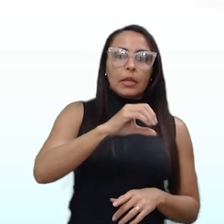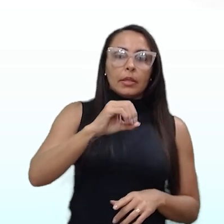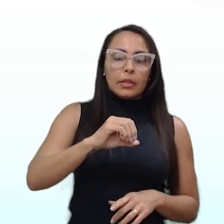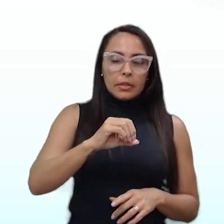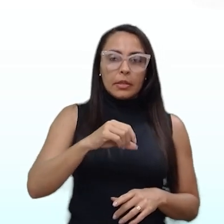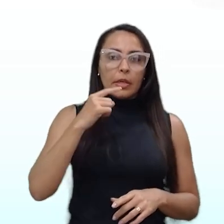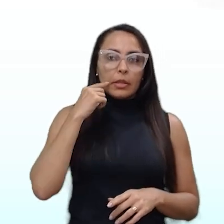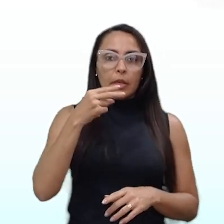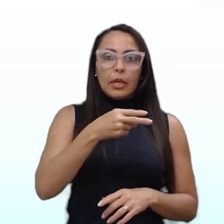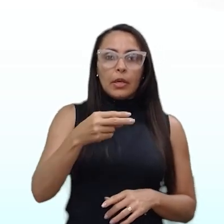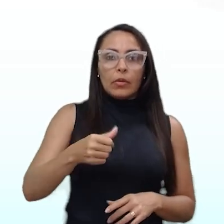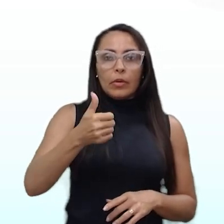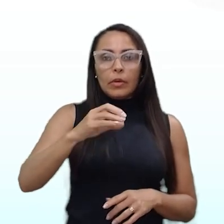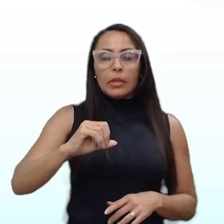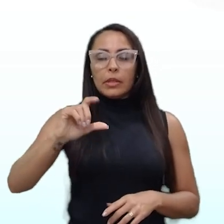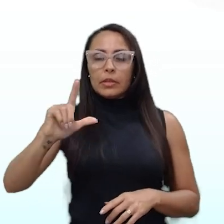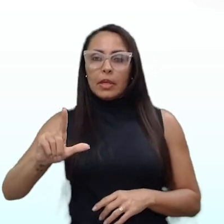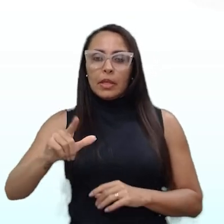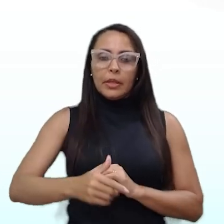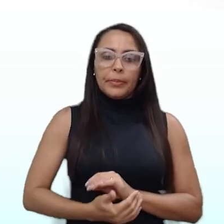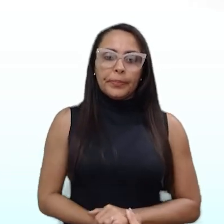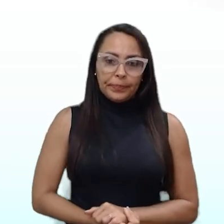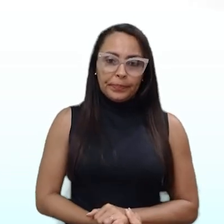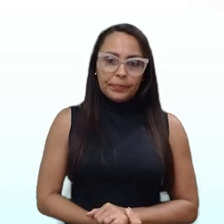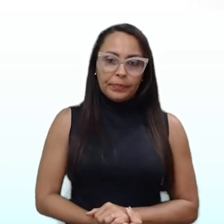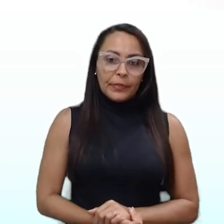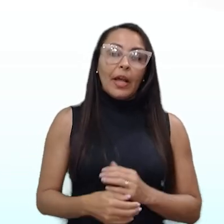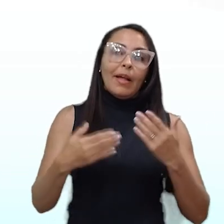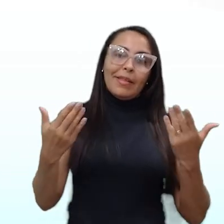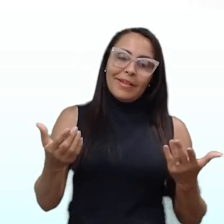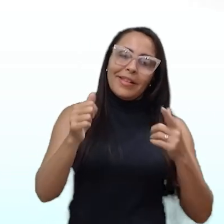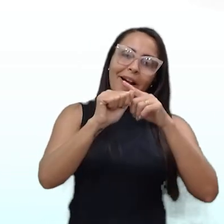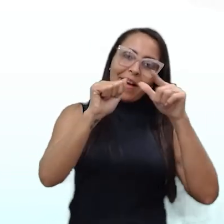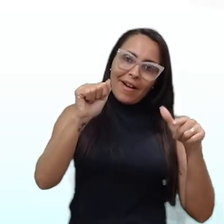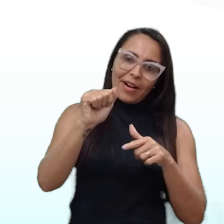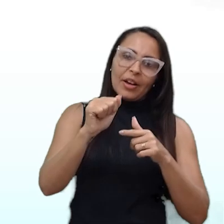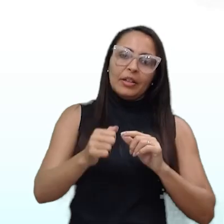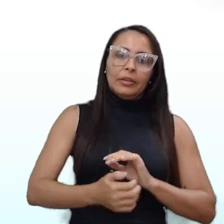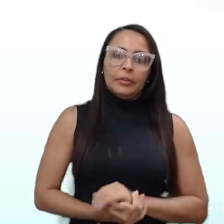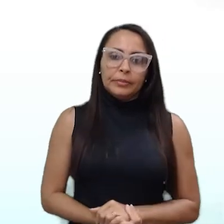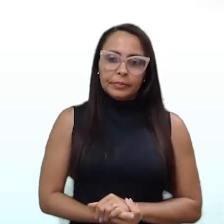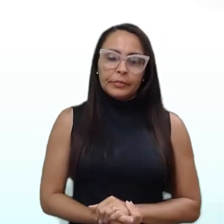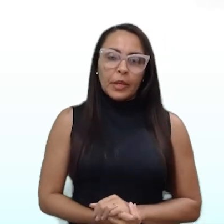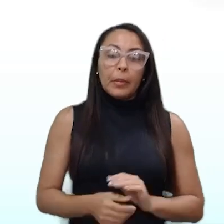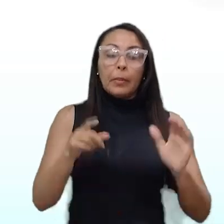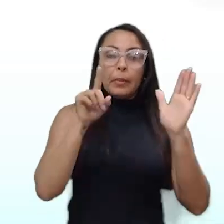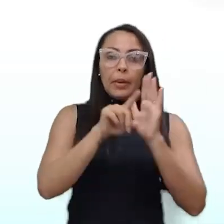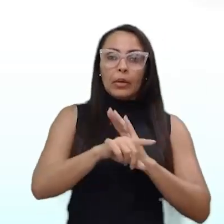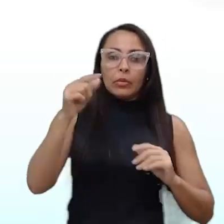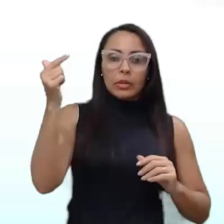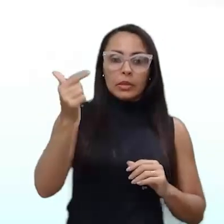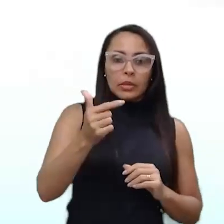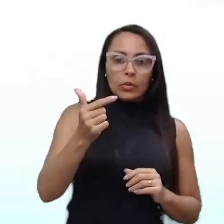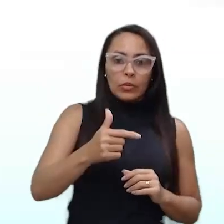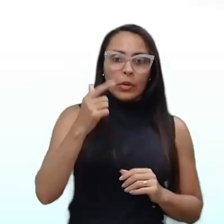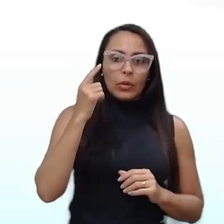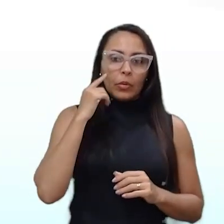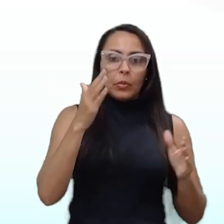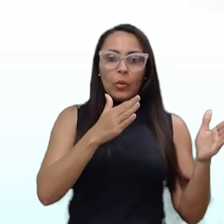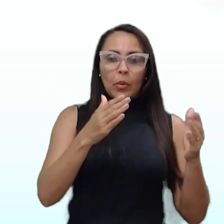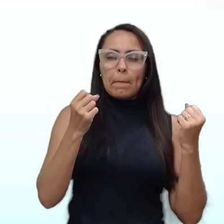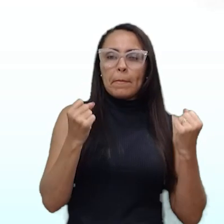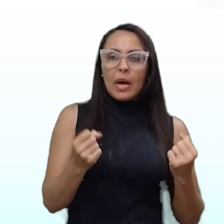que fica 70 caloria-grama, dando como gabarito a letra A. Bom, vamos para uma segunda questão que fala que um bloco de 2